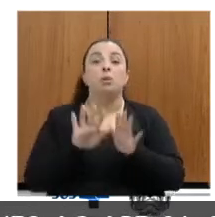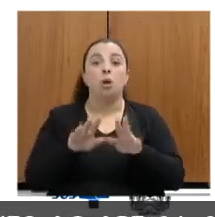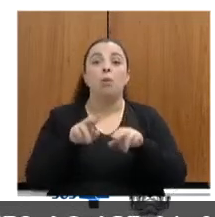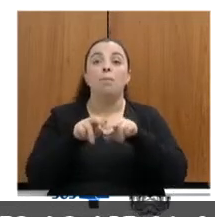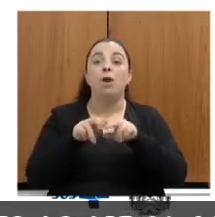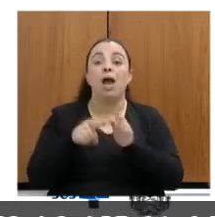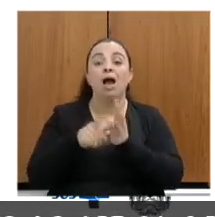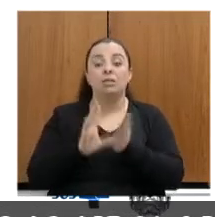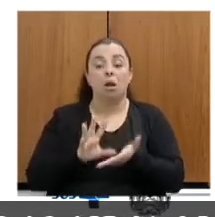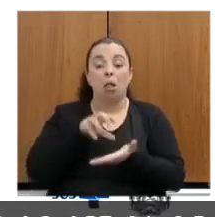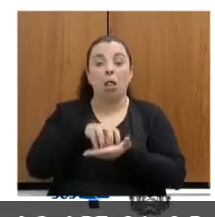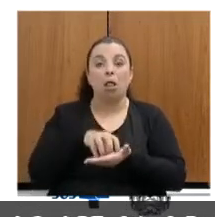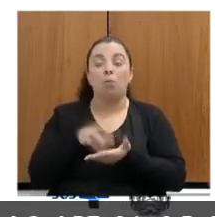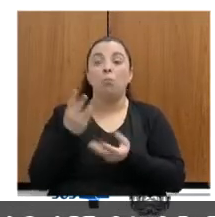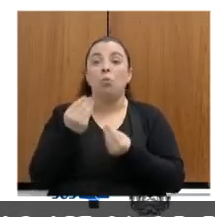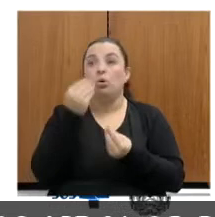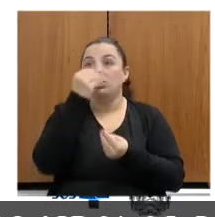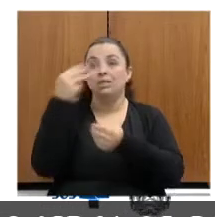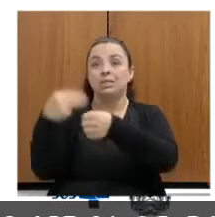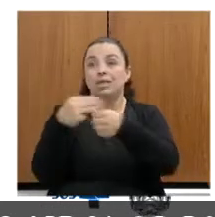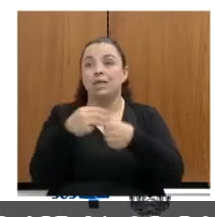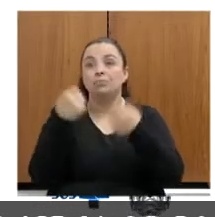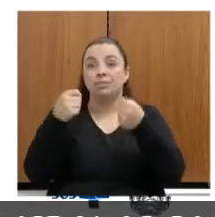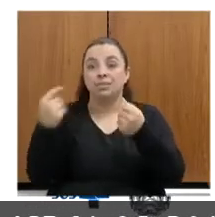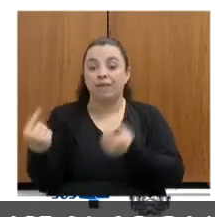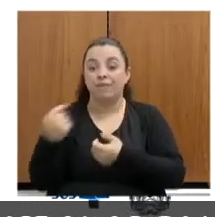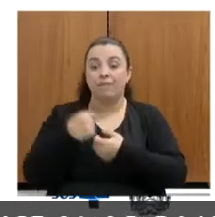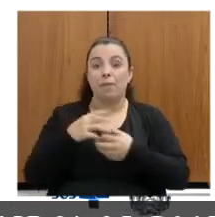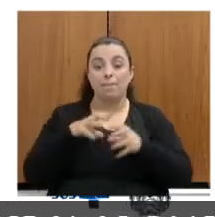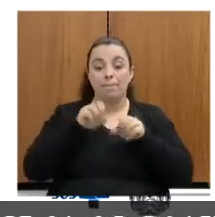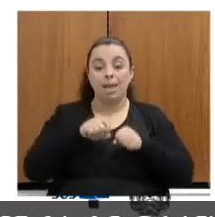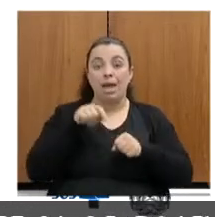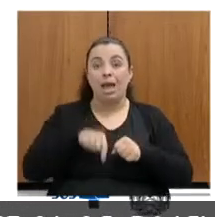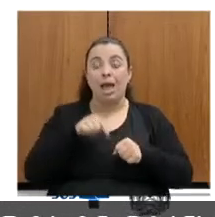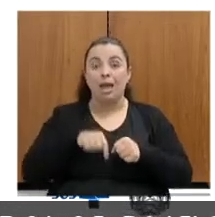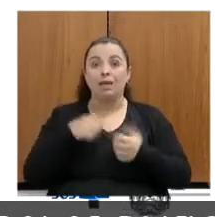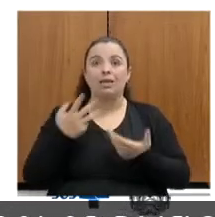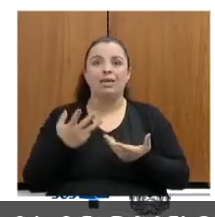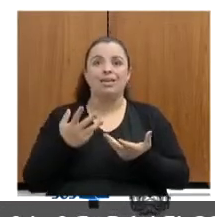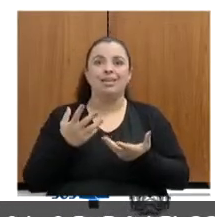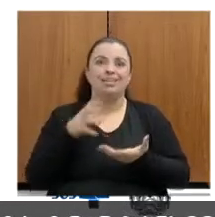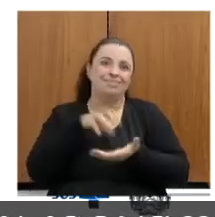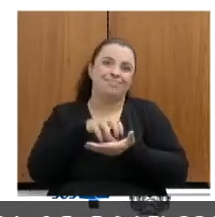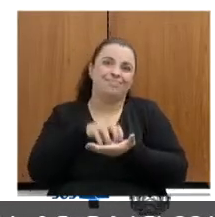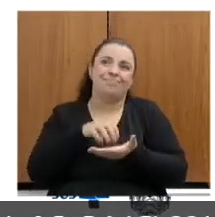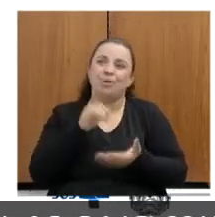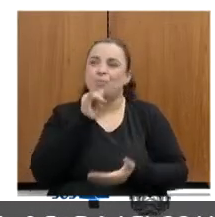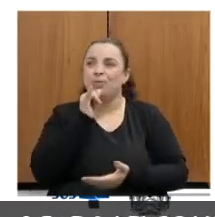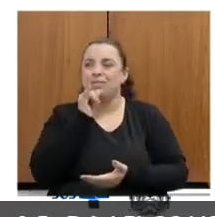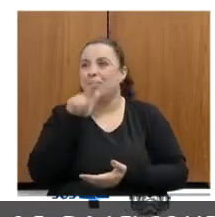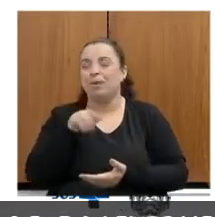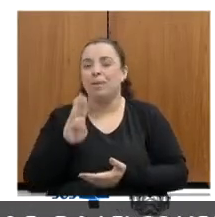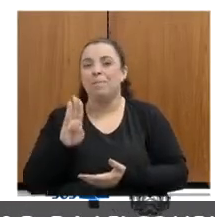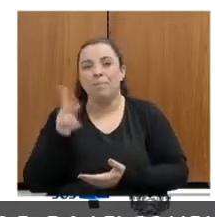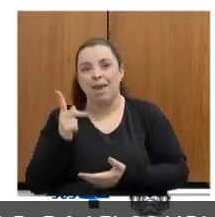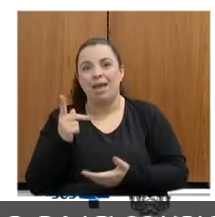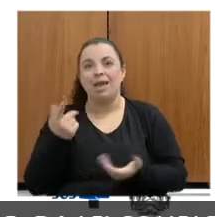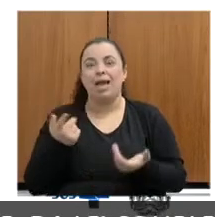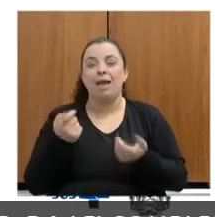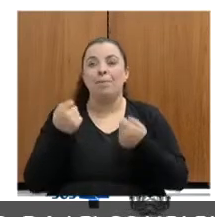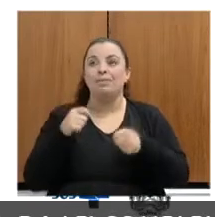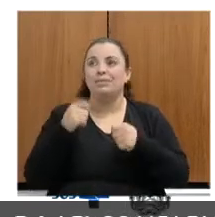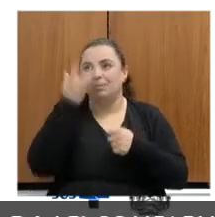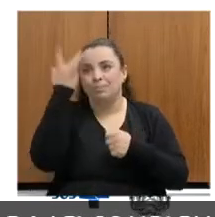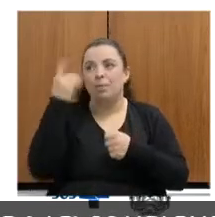mesmo né cada uma das regiões medicamentos para entregar Por sua população ou a população vamos falar da região metropolitana aqui de Belo horizonte precisa